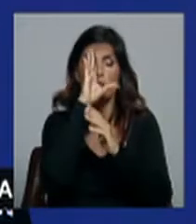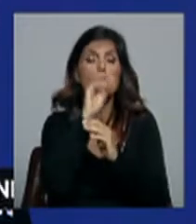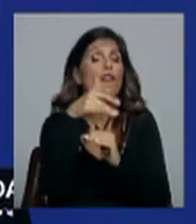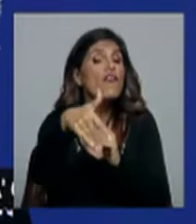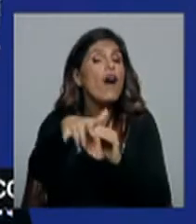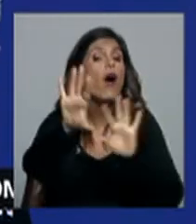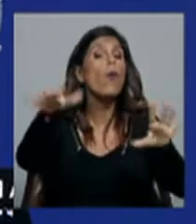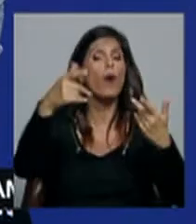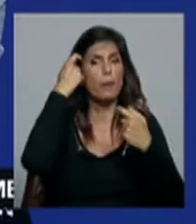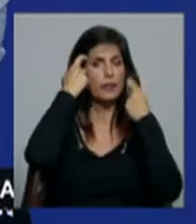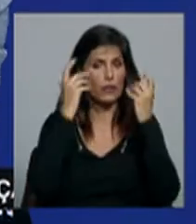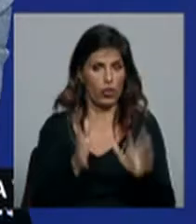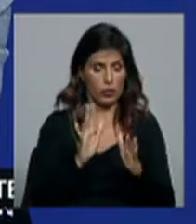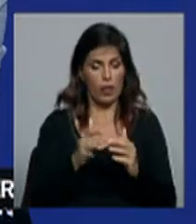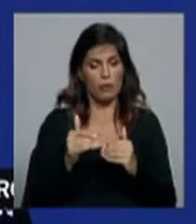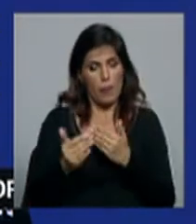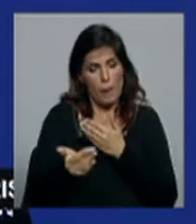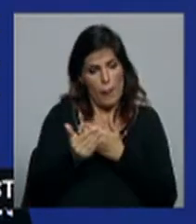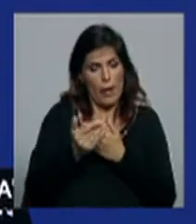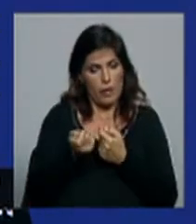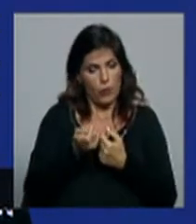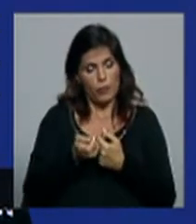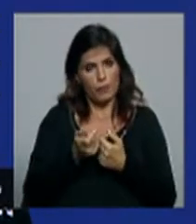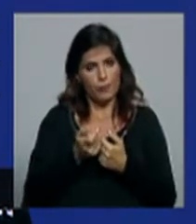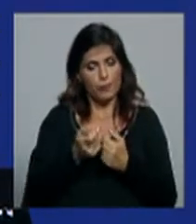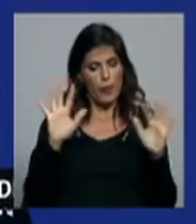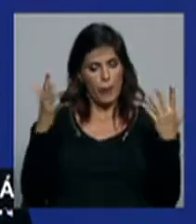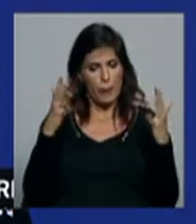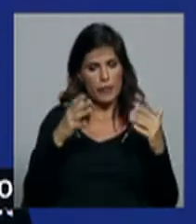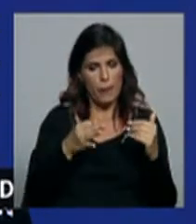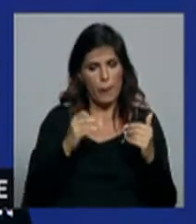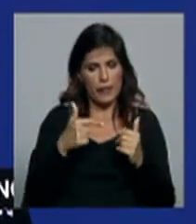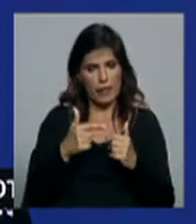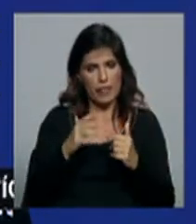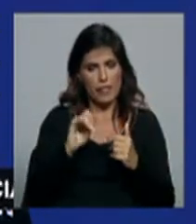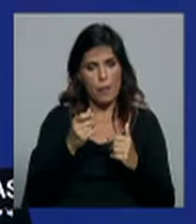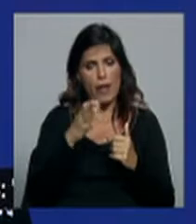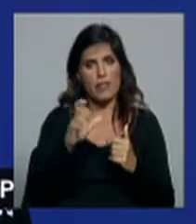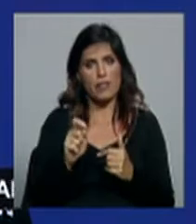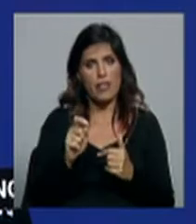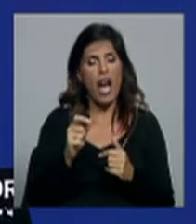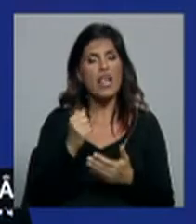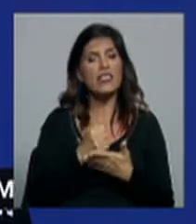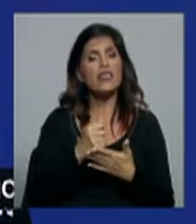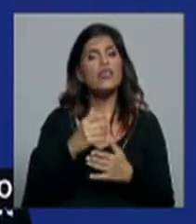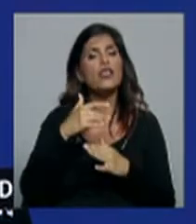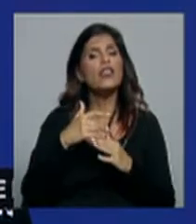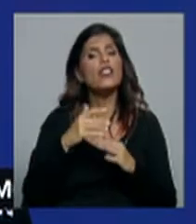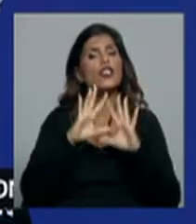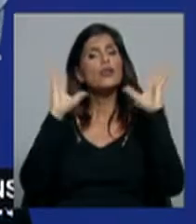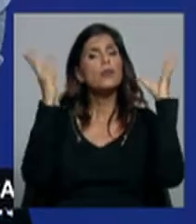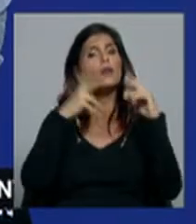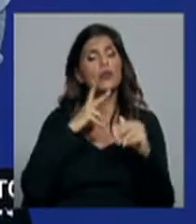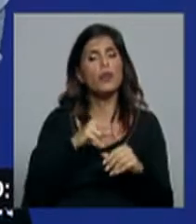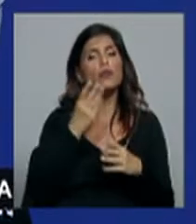pensado. Por outro lado, um futuro muito mais próximo. Parabéns à PT Space, à Agência Espacial Portuguesa, porque foi fundamental para trazer para